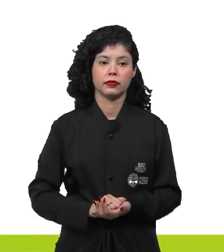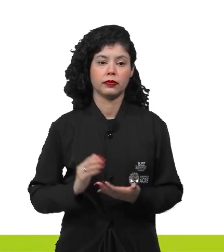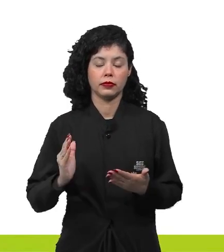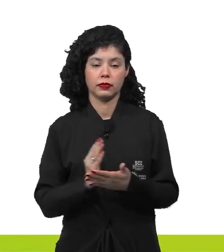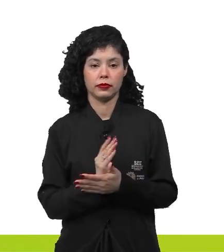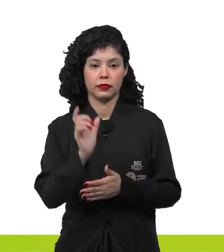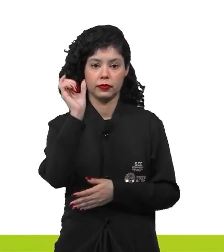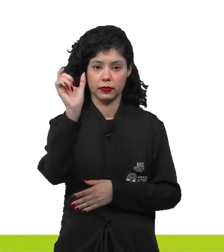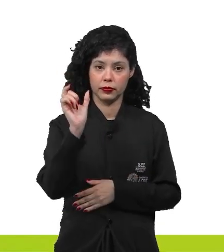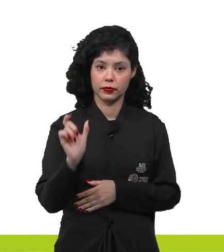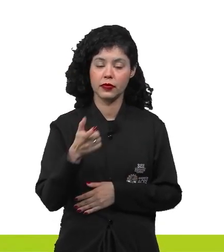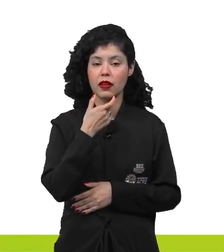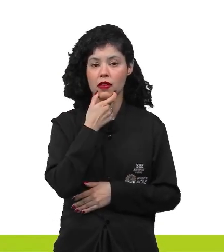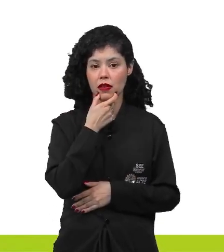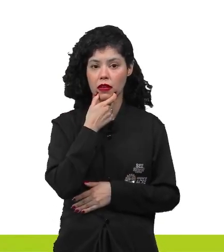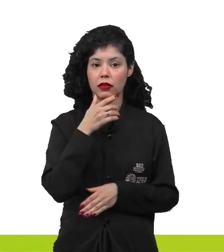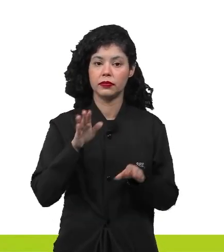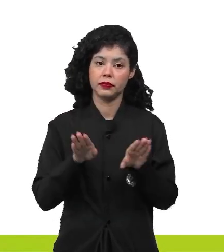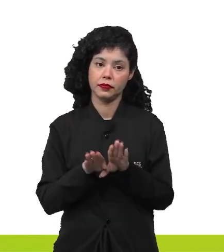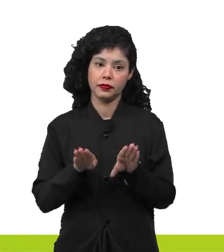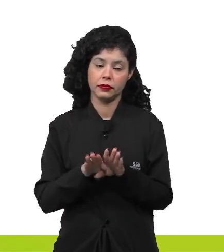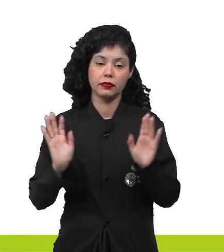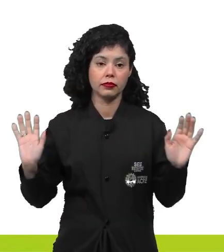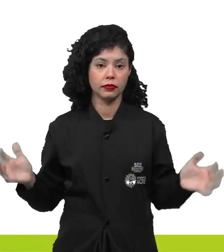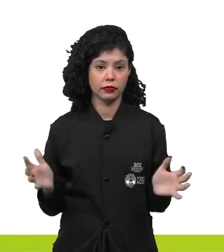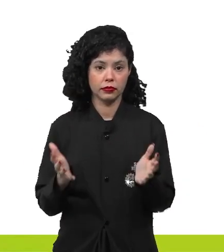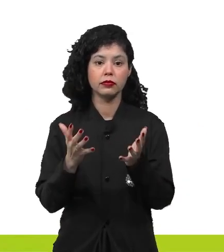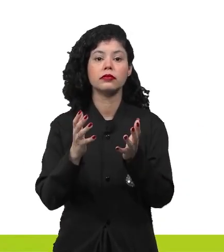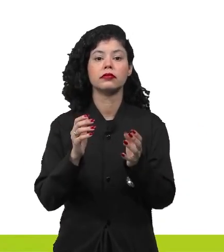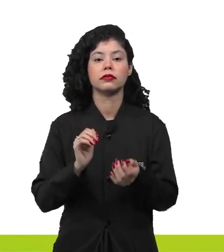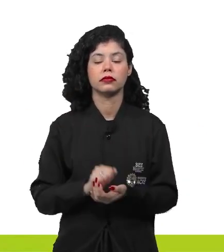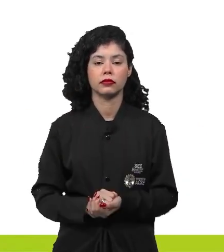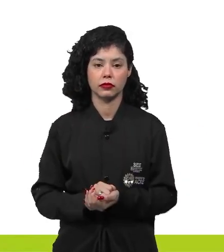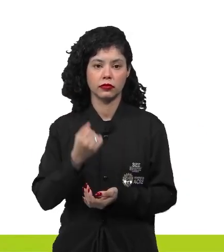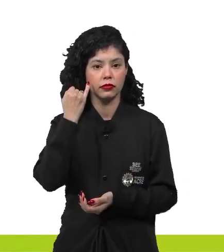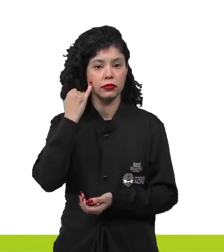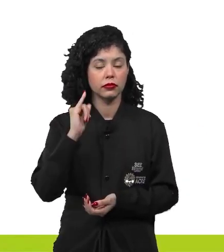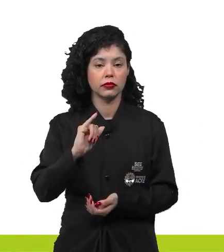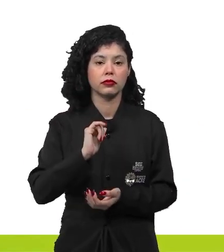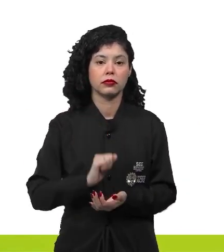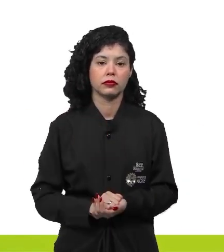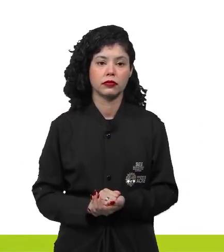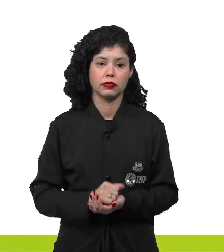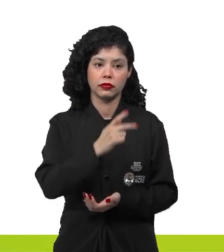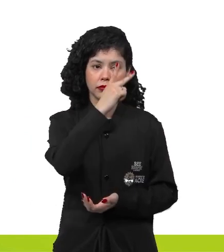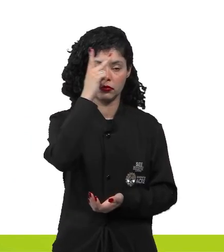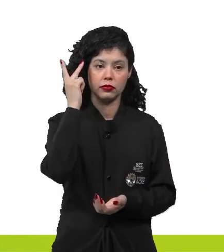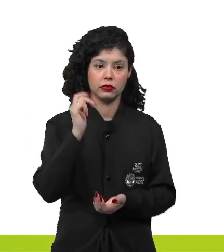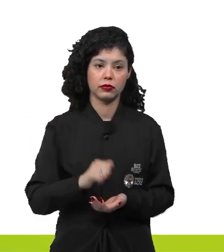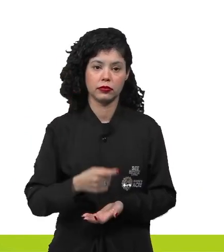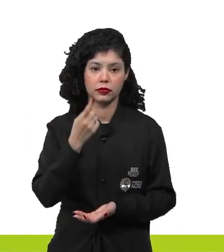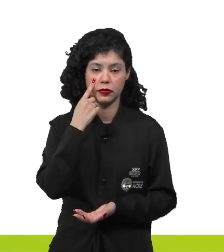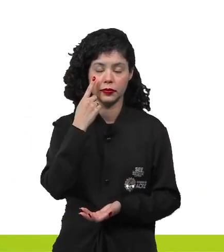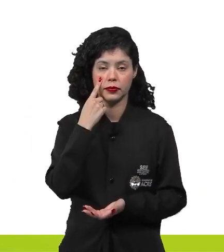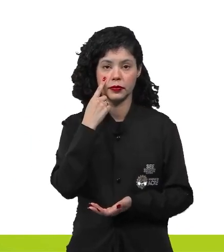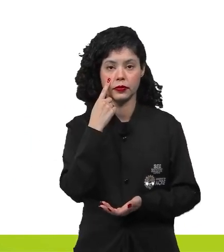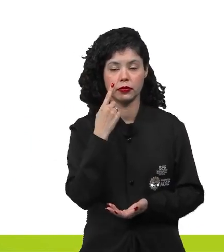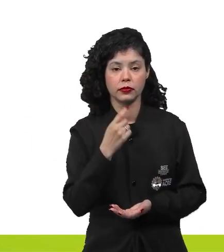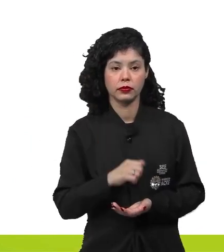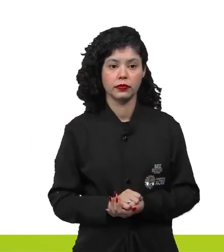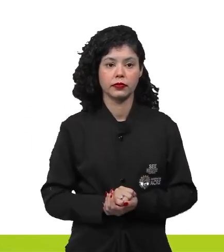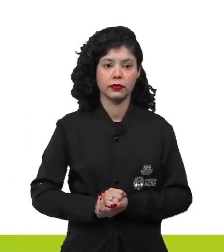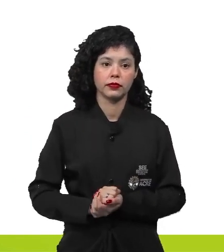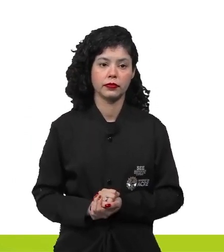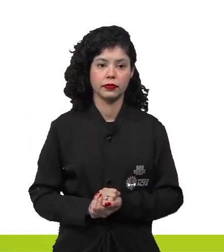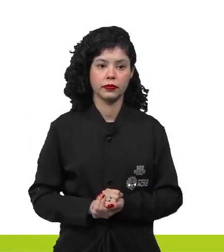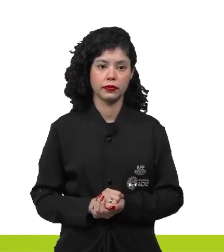algumas palavras em inglês também que vão dar essa ideia para a pessoa que está observando esse